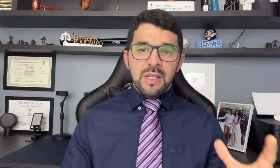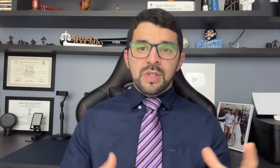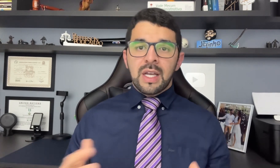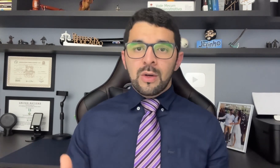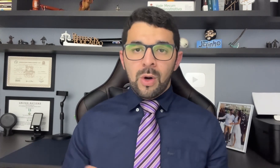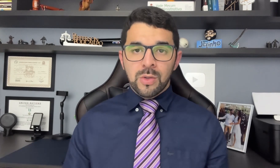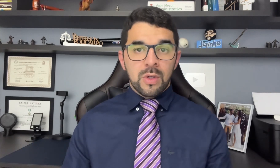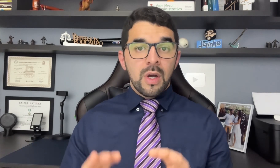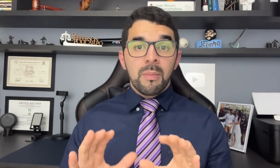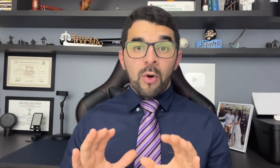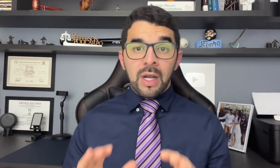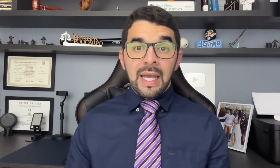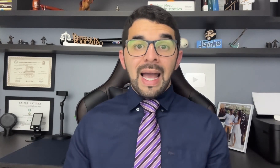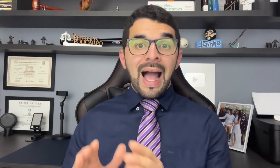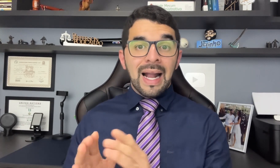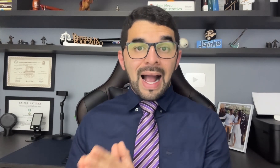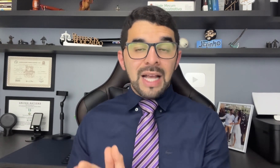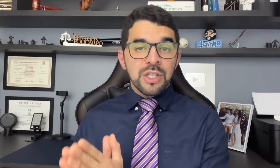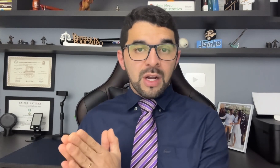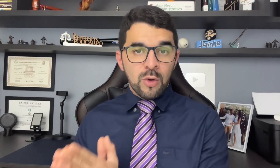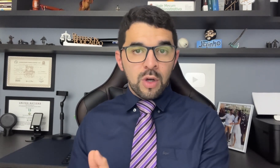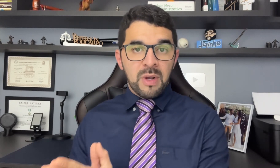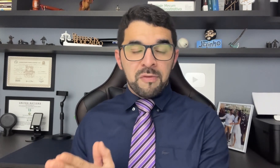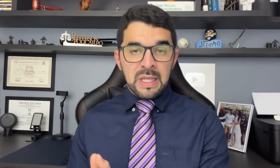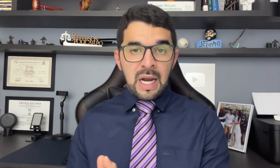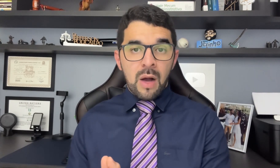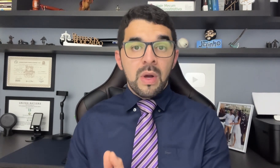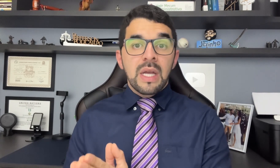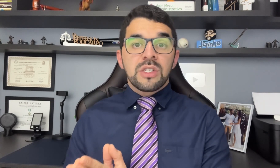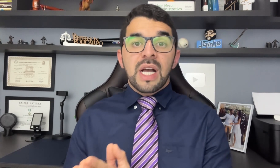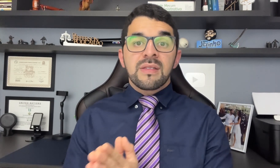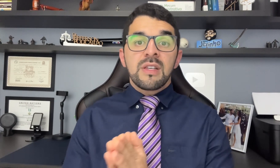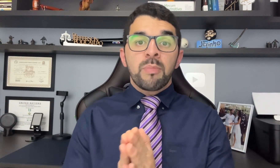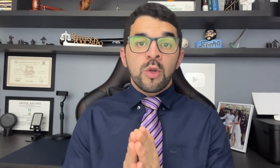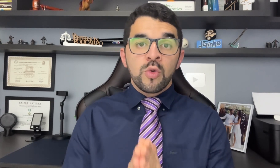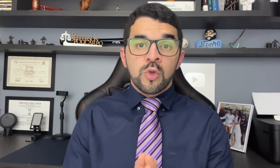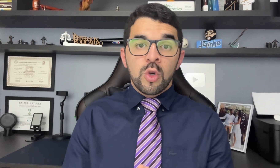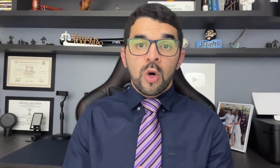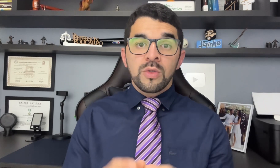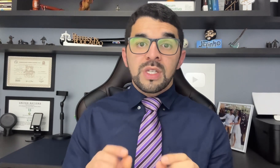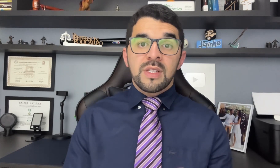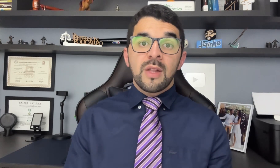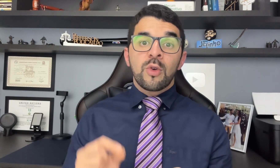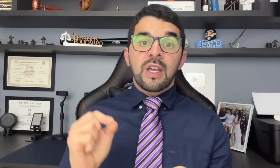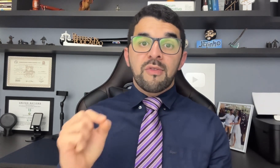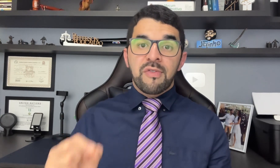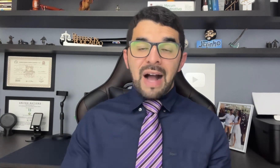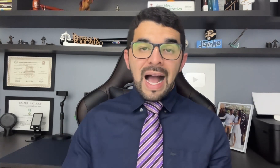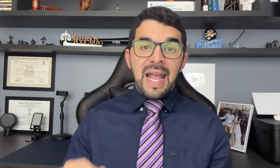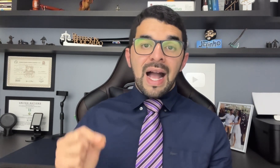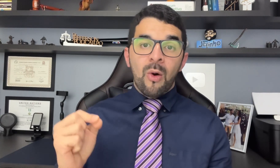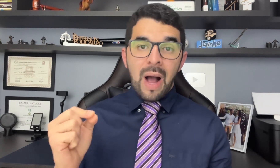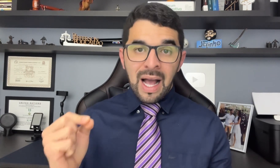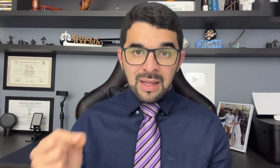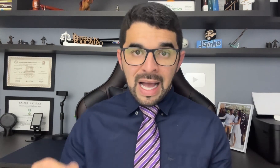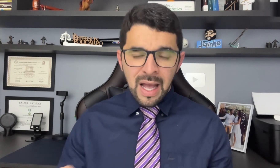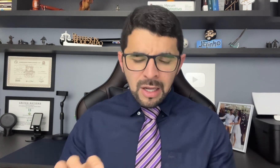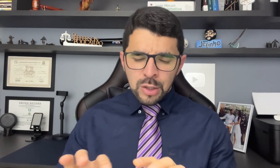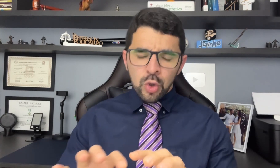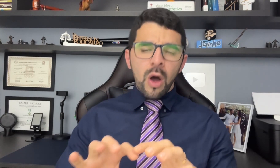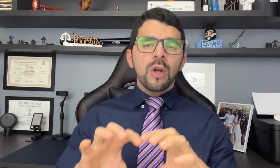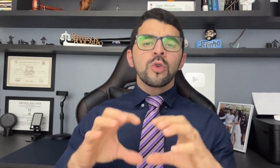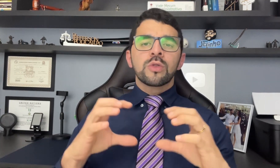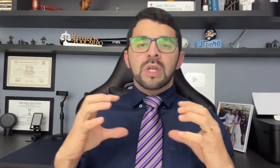juros e isso e aquilo outro? Porque a Caixa Econômica Federal já se pronunciou dizendo que vai